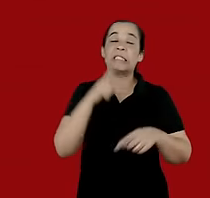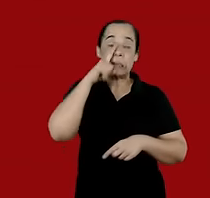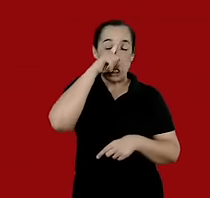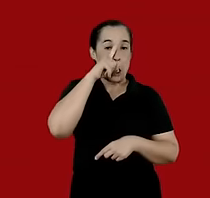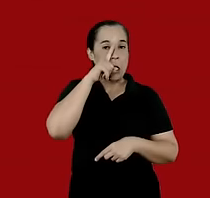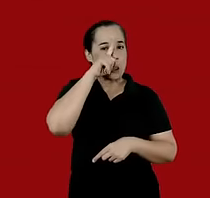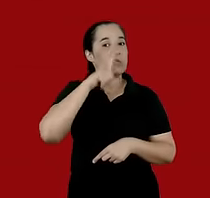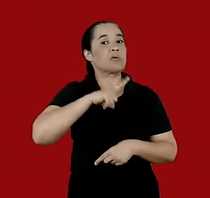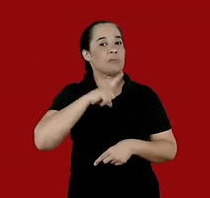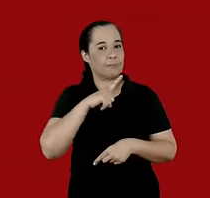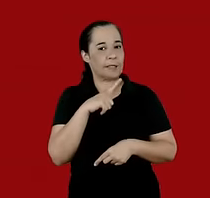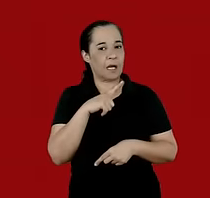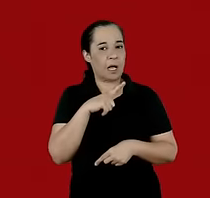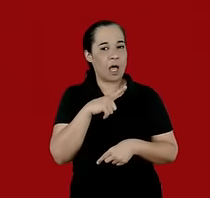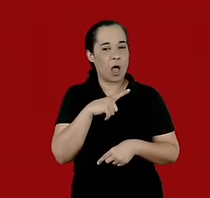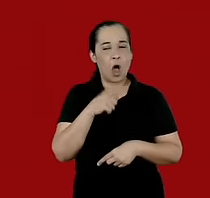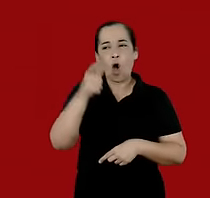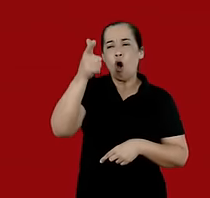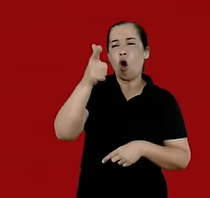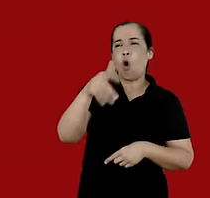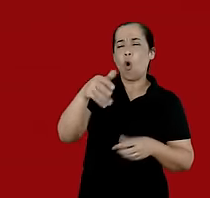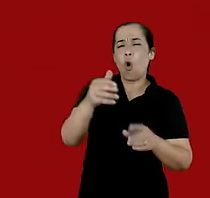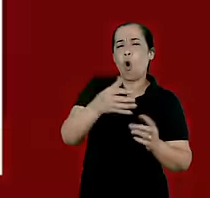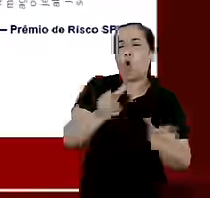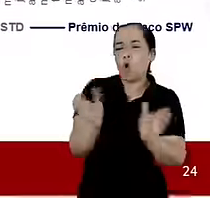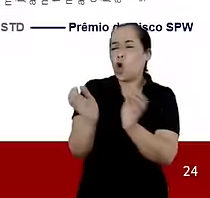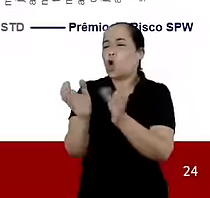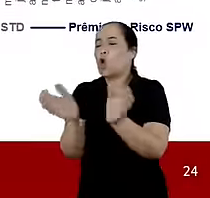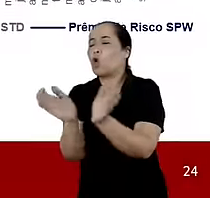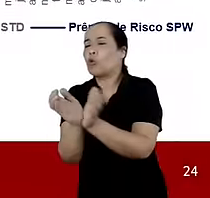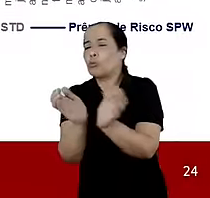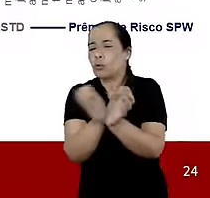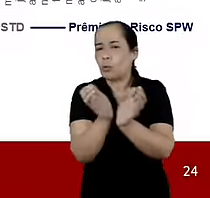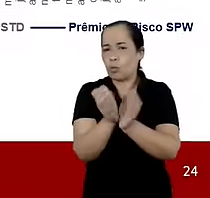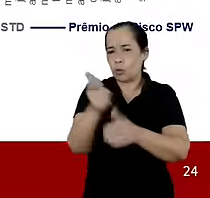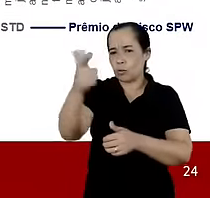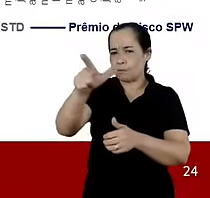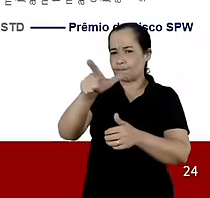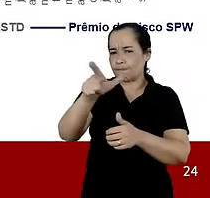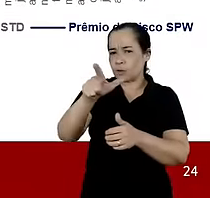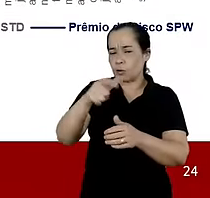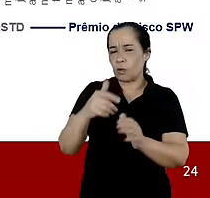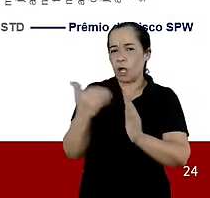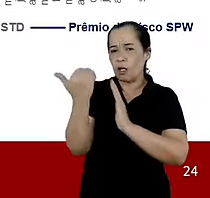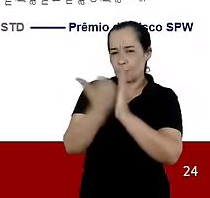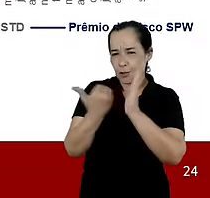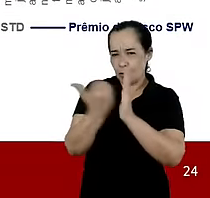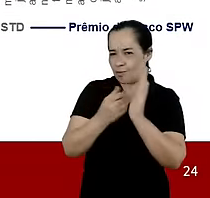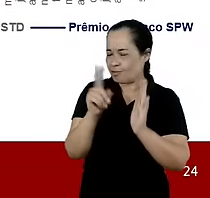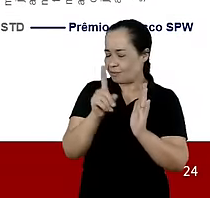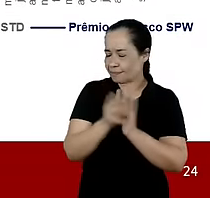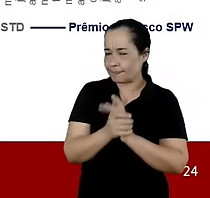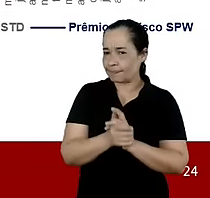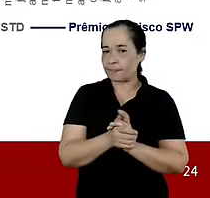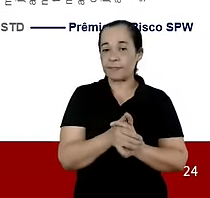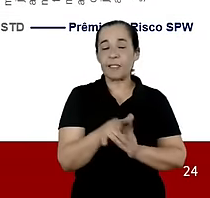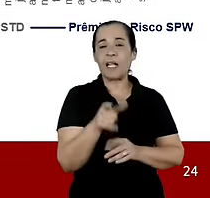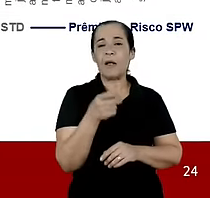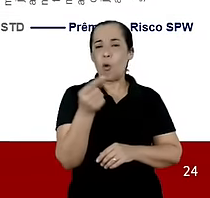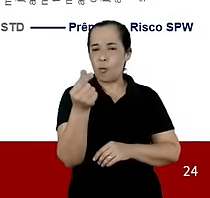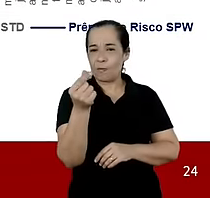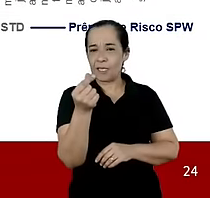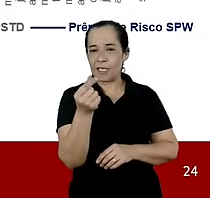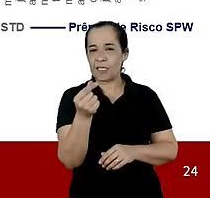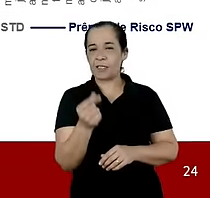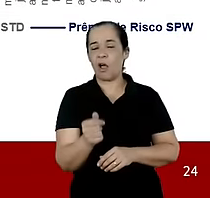o restante do mercado ele não descontou tanto e aí a gente olha para aquela Sabe aquele preço que a gente falou quando a gente olha o preço das ações faz a